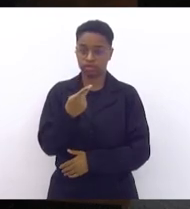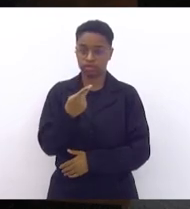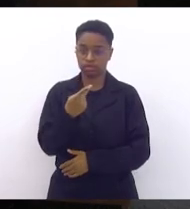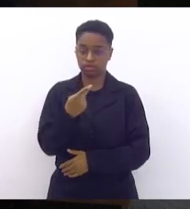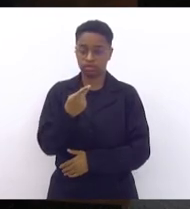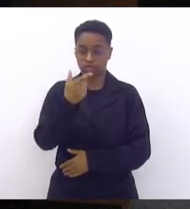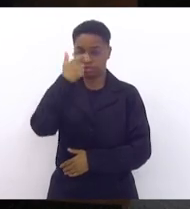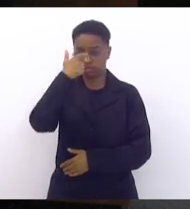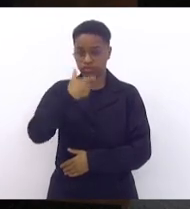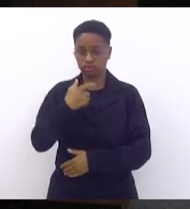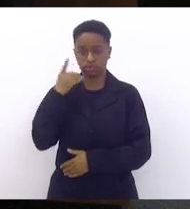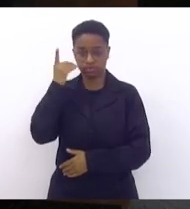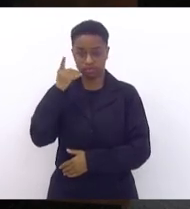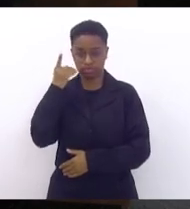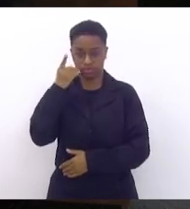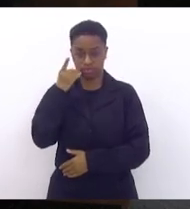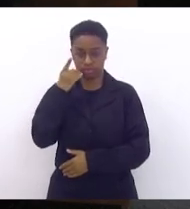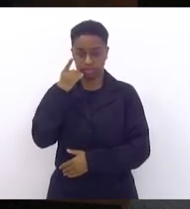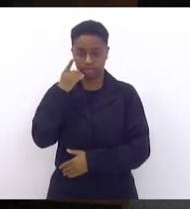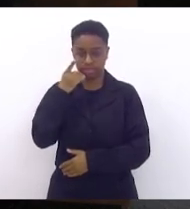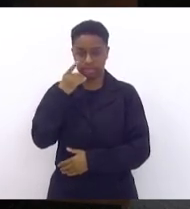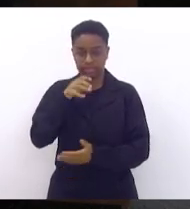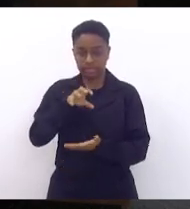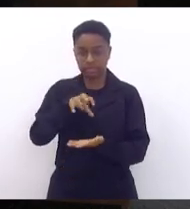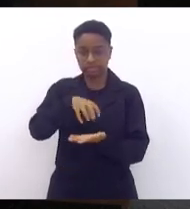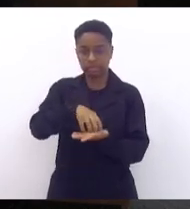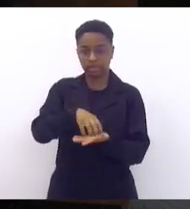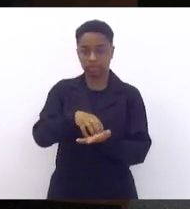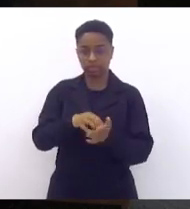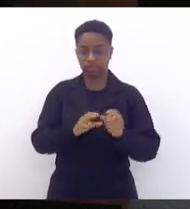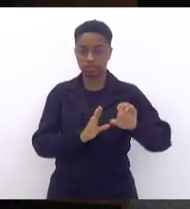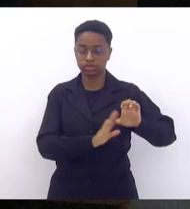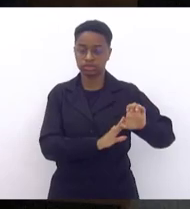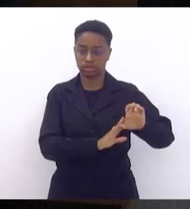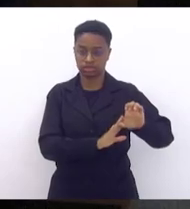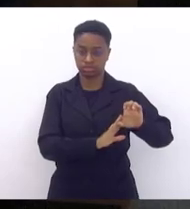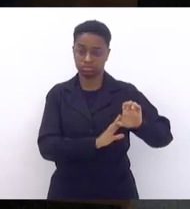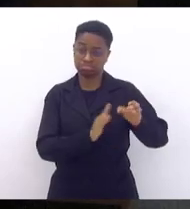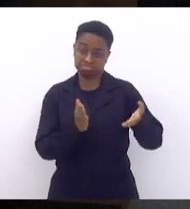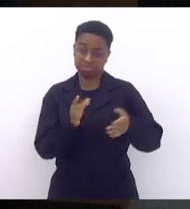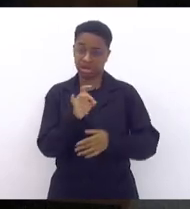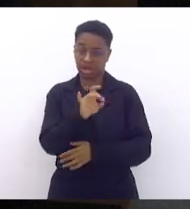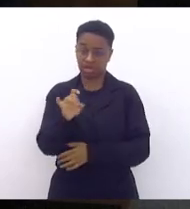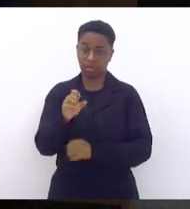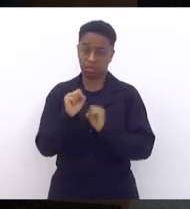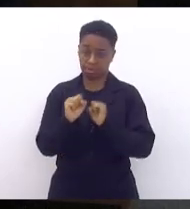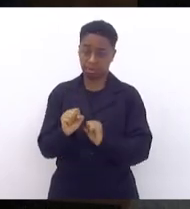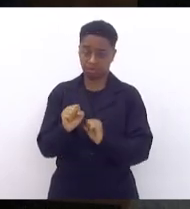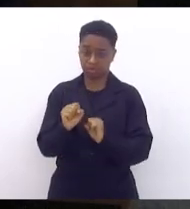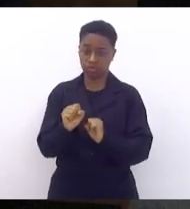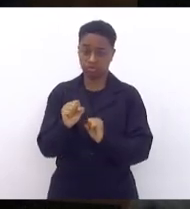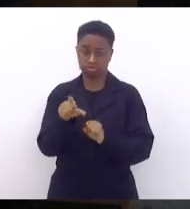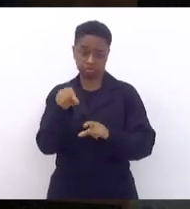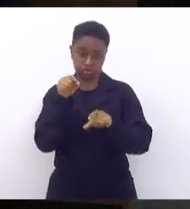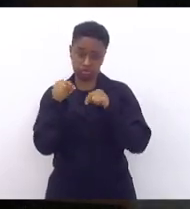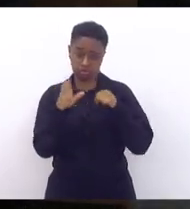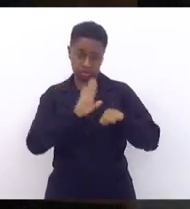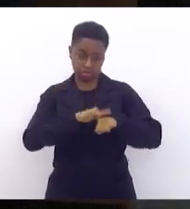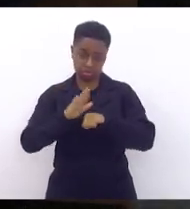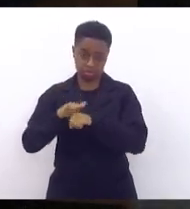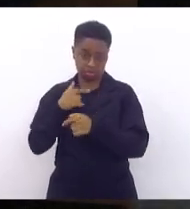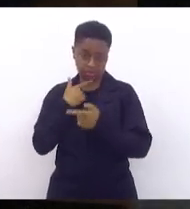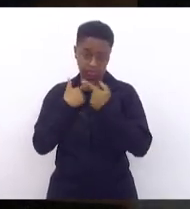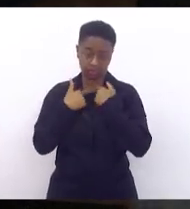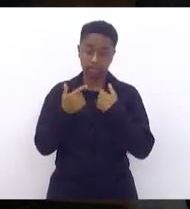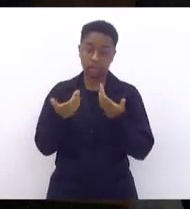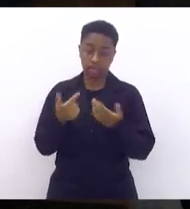um deputado de centro-esquerda. Eu me intitulo. Cada um pode se intitular de quem quiser. Eu já vi gente